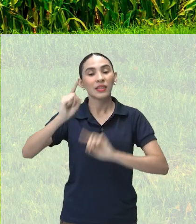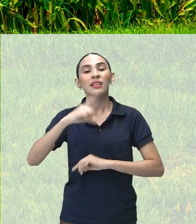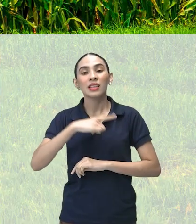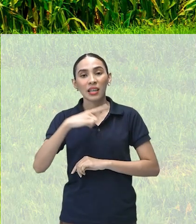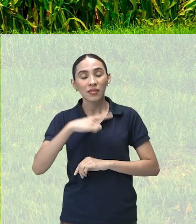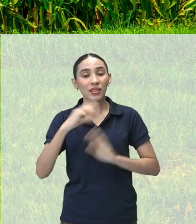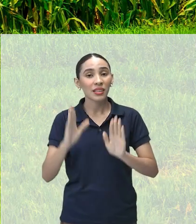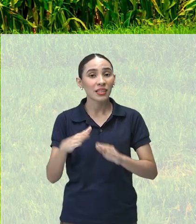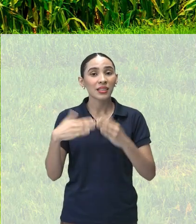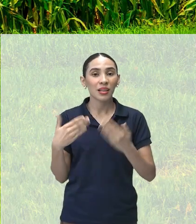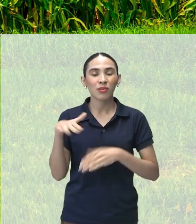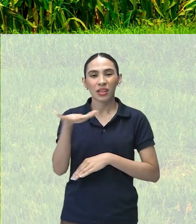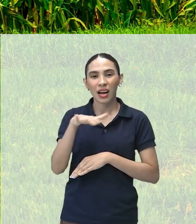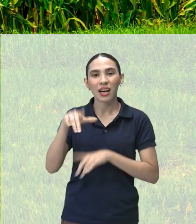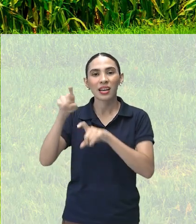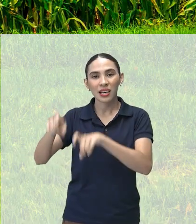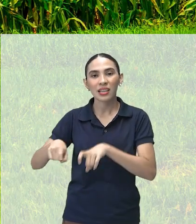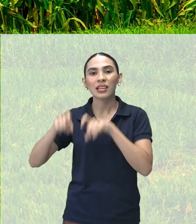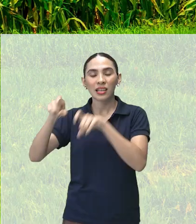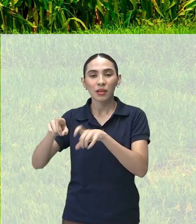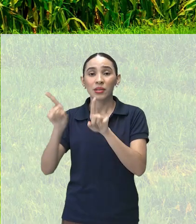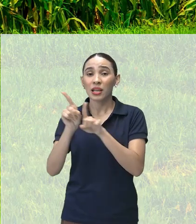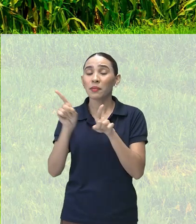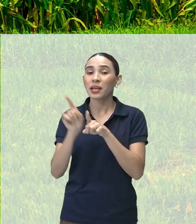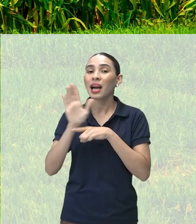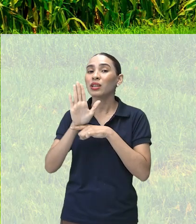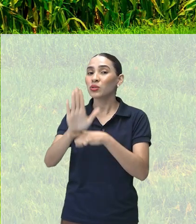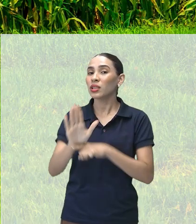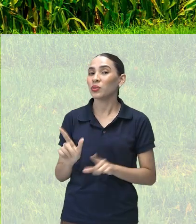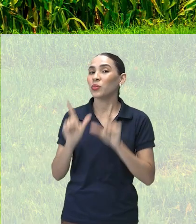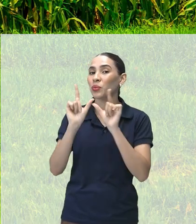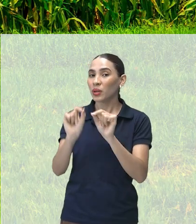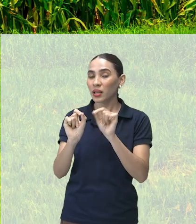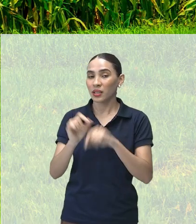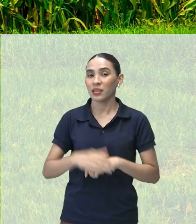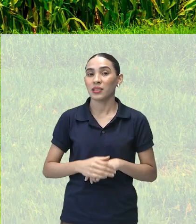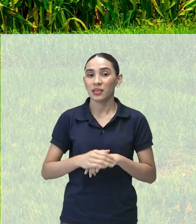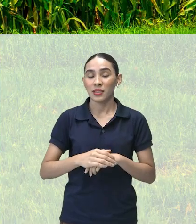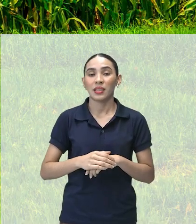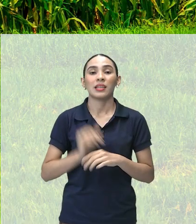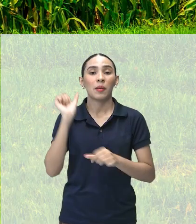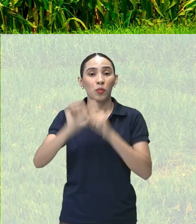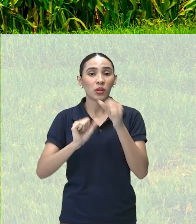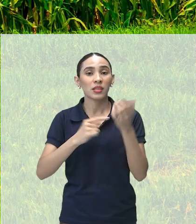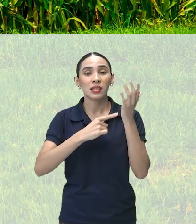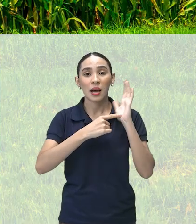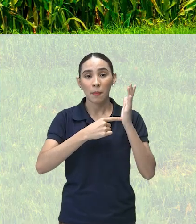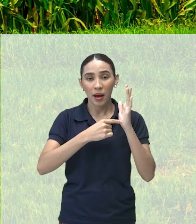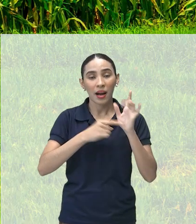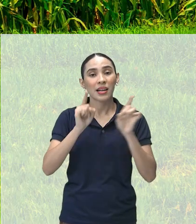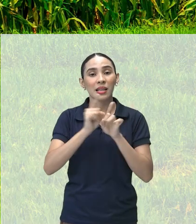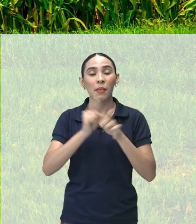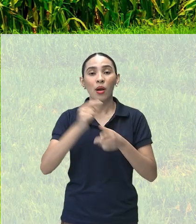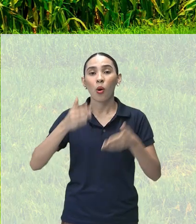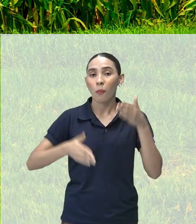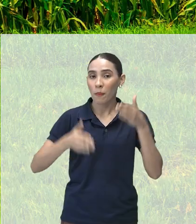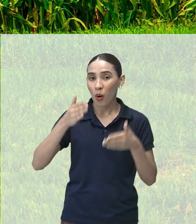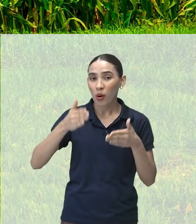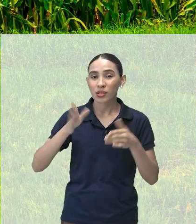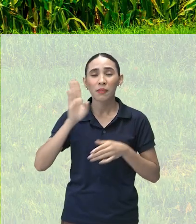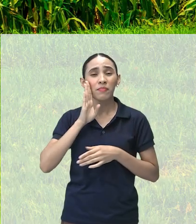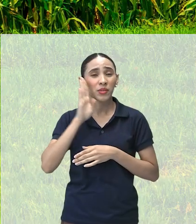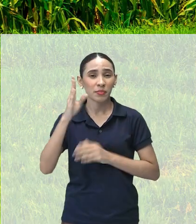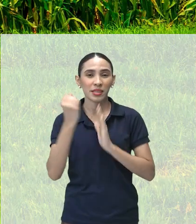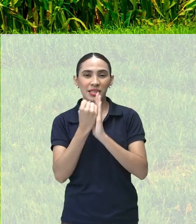né? Então, no campo, acabou ajudando no quê? Na automatização e na robótica, principalmente